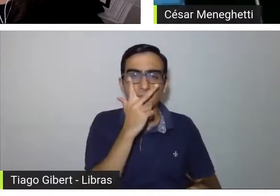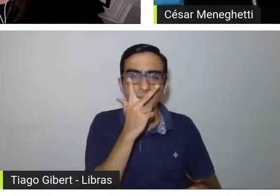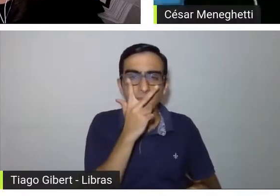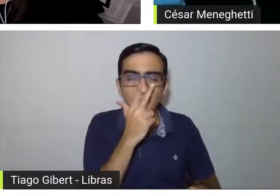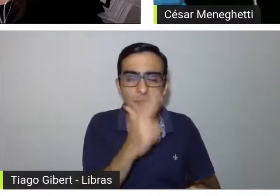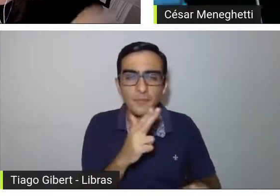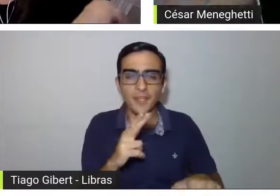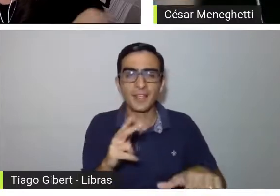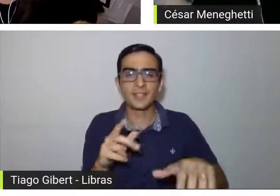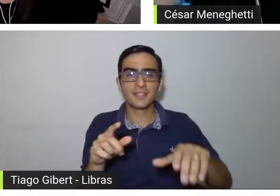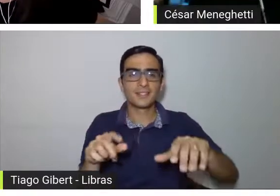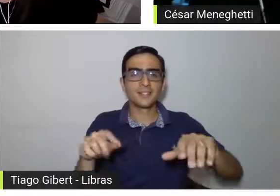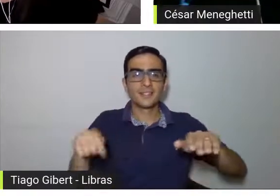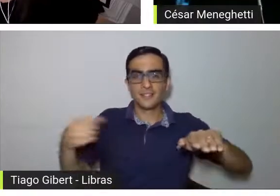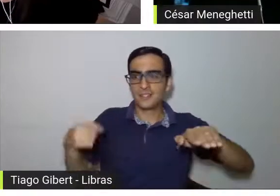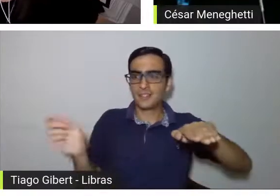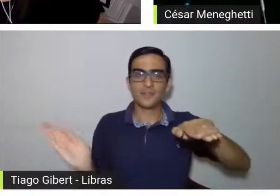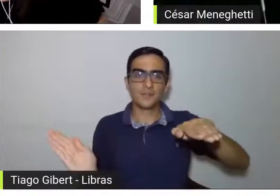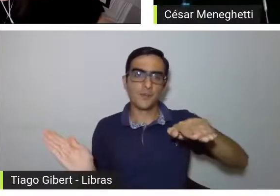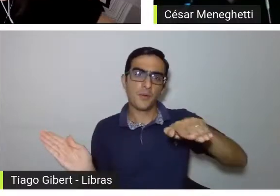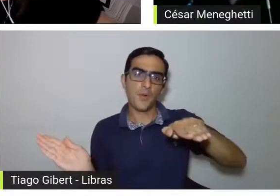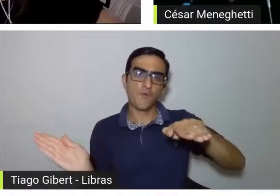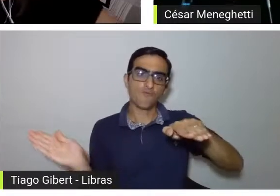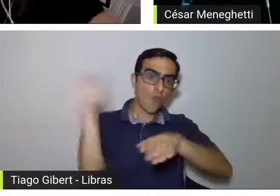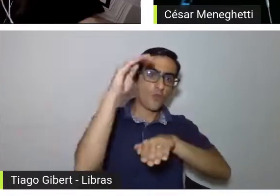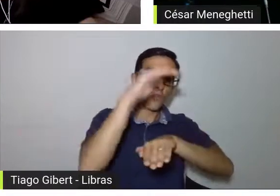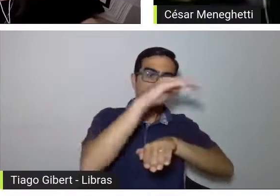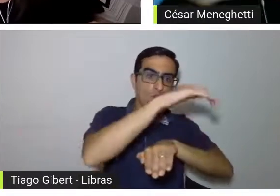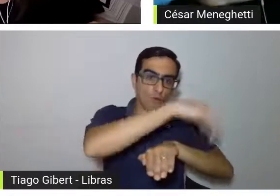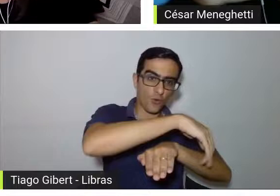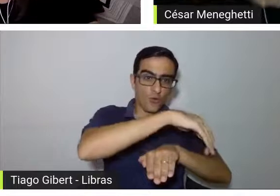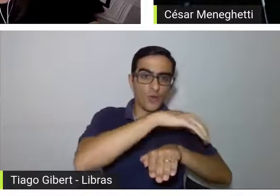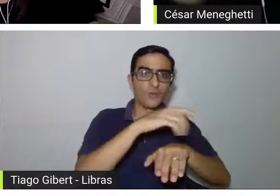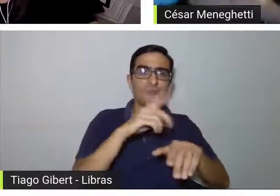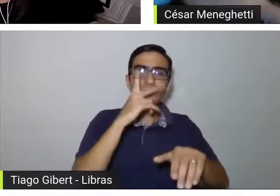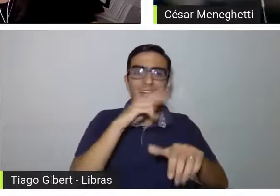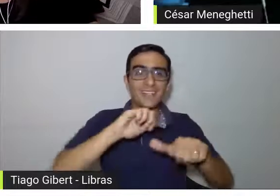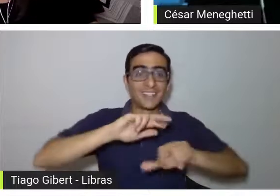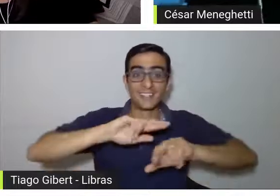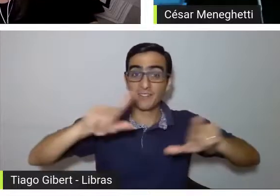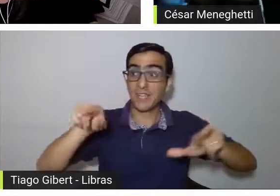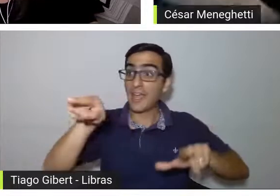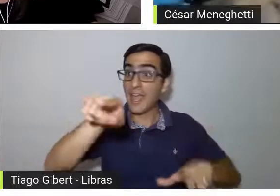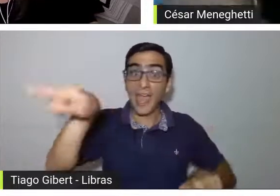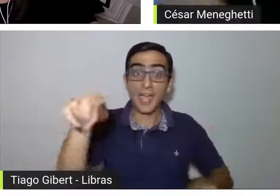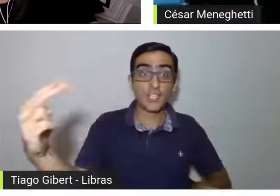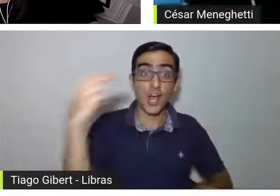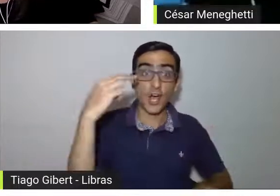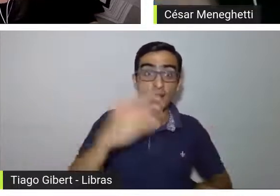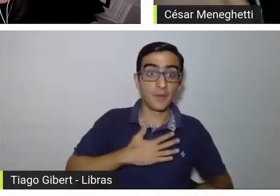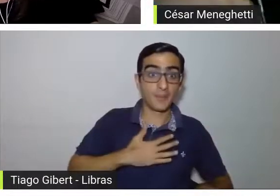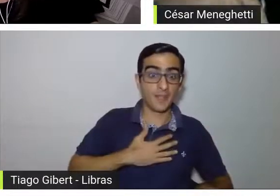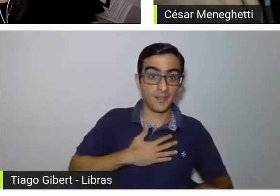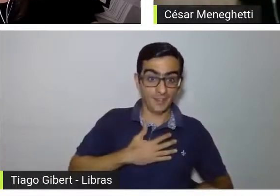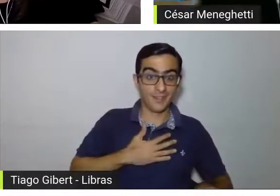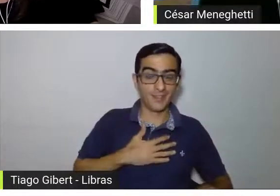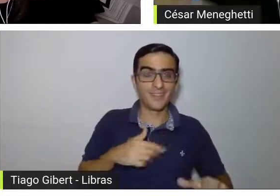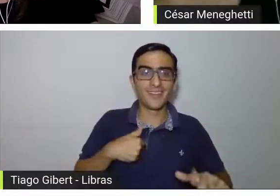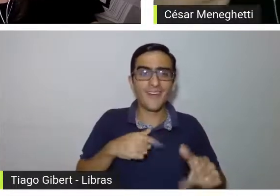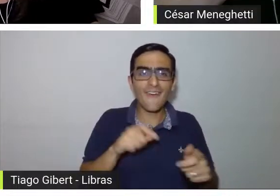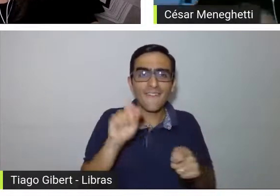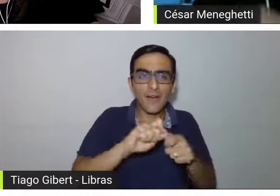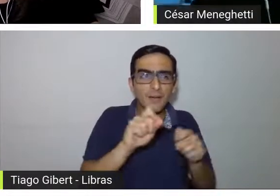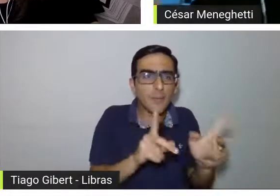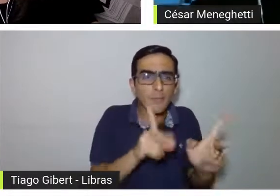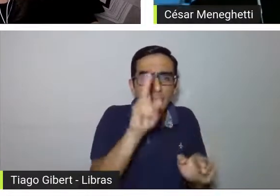catapultava o negócio. Era eles que olhavam para mim. Então, então, eu peguei todos esses momentos, coloquei junto e